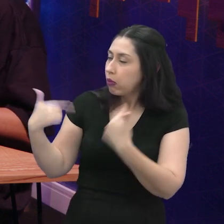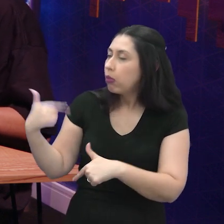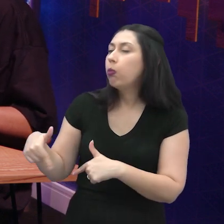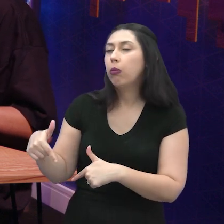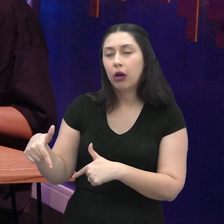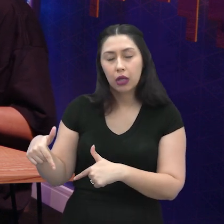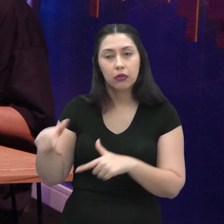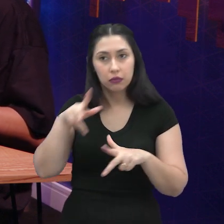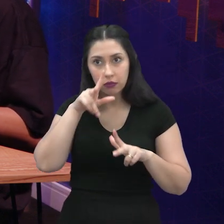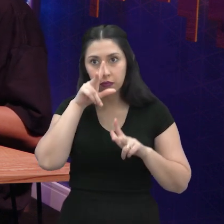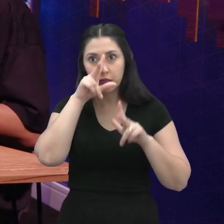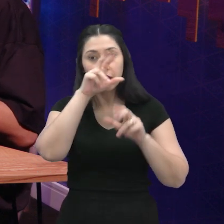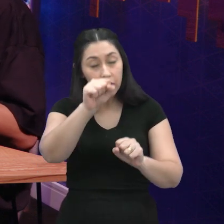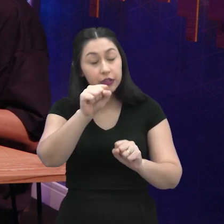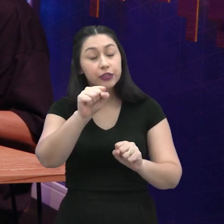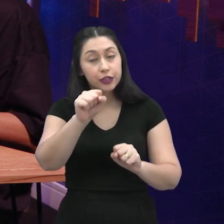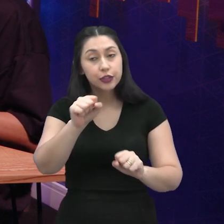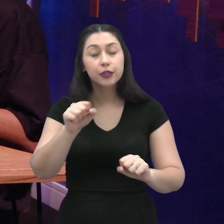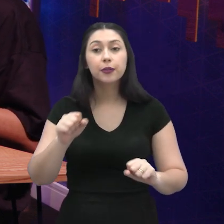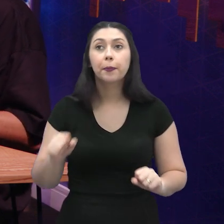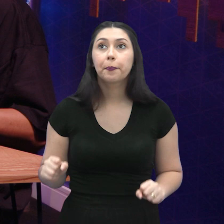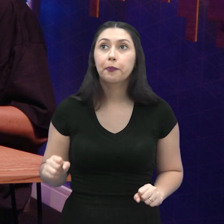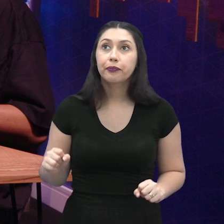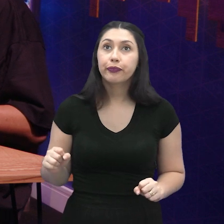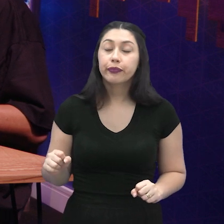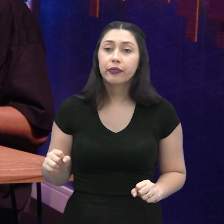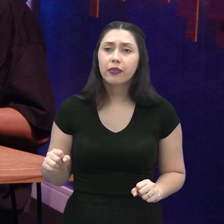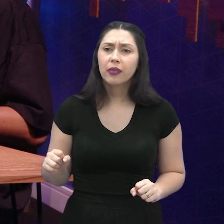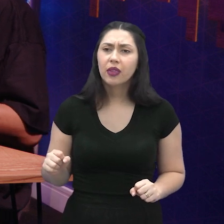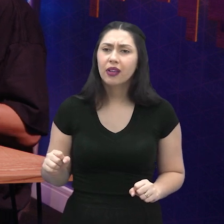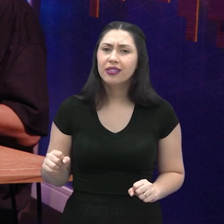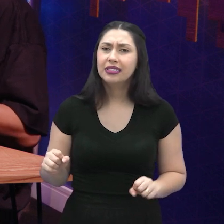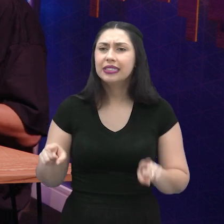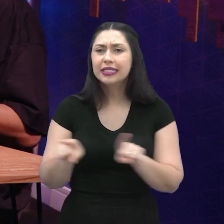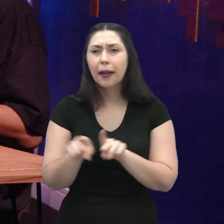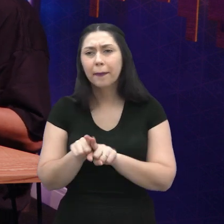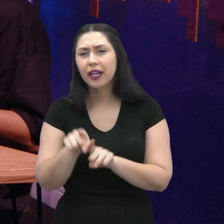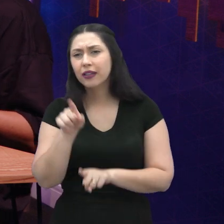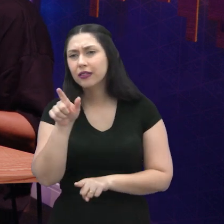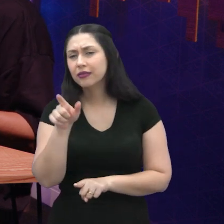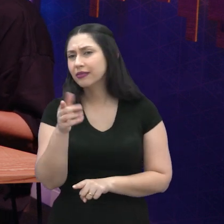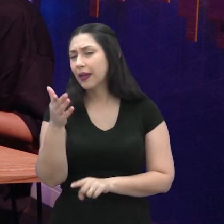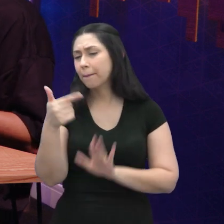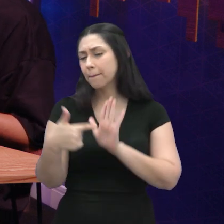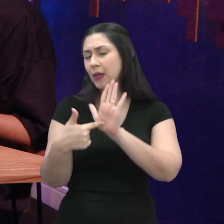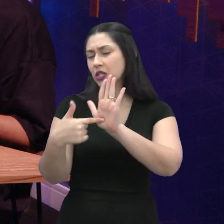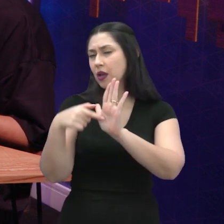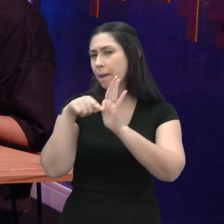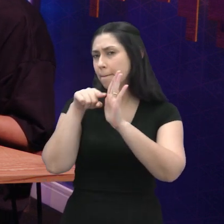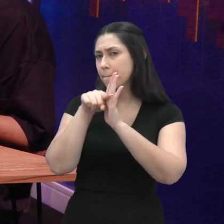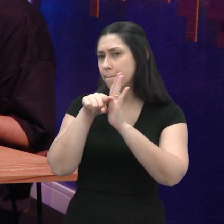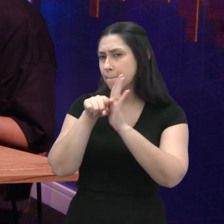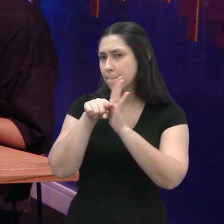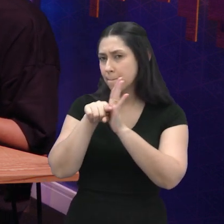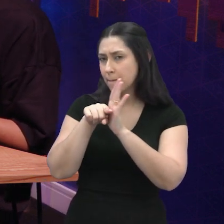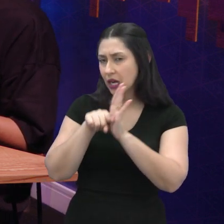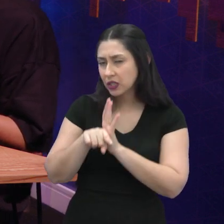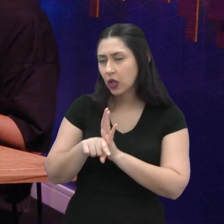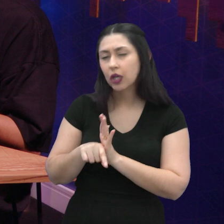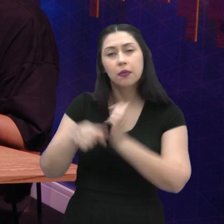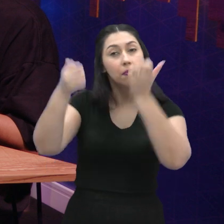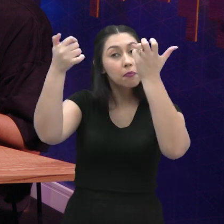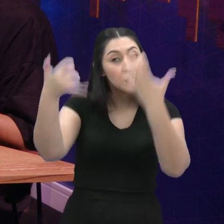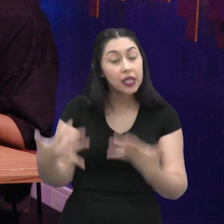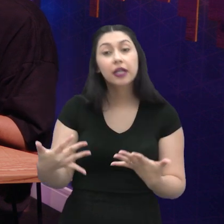trabalho acontece tão forte quanto a gente, né? E você até separou um trechinho, né, de uma